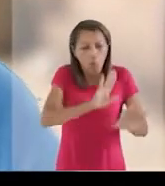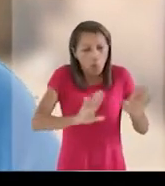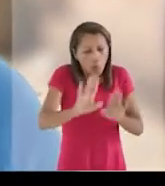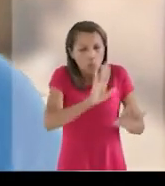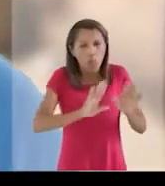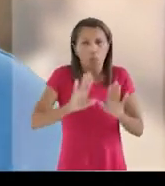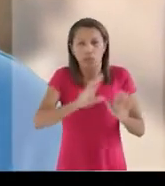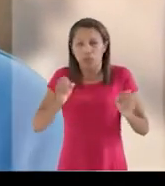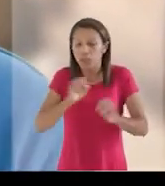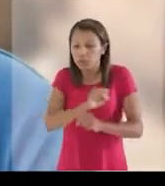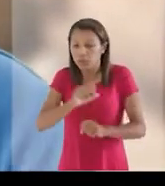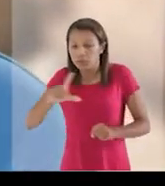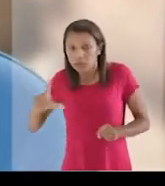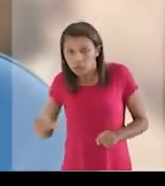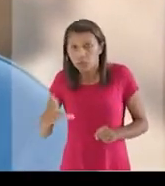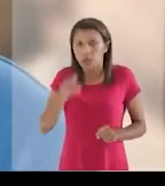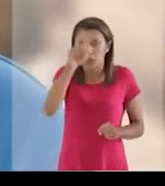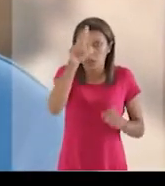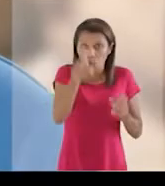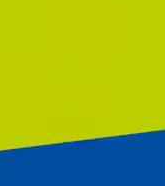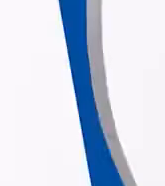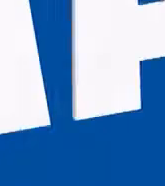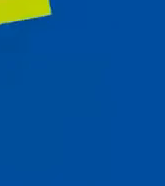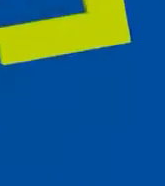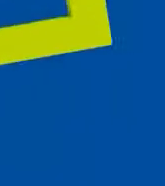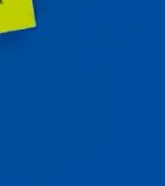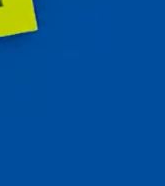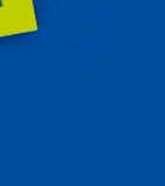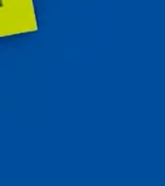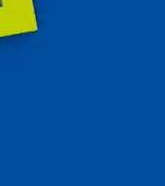cuidando de São Luís do mesmo jeito que você cuida da sua casa.